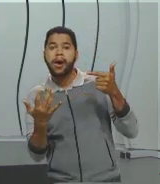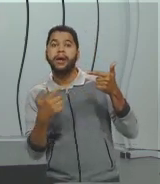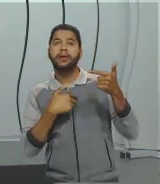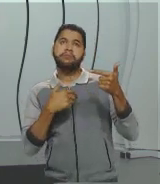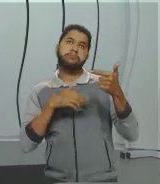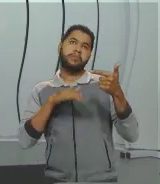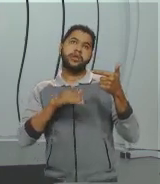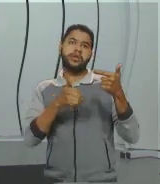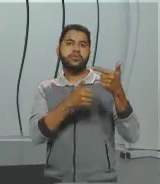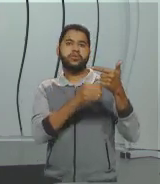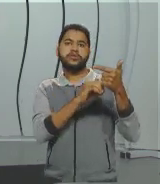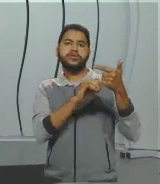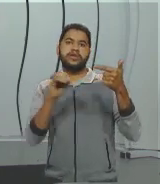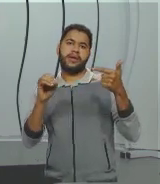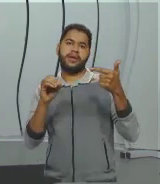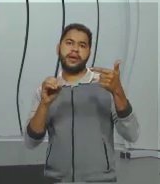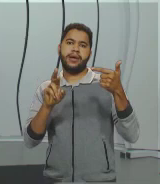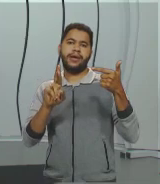ligados em série